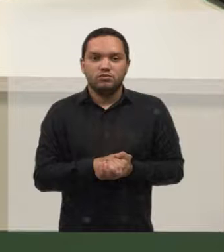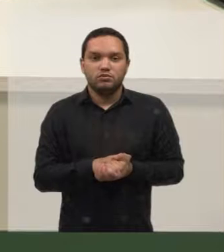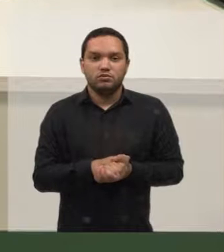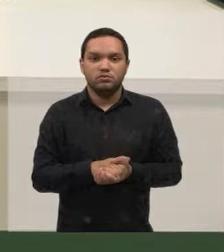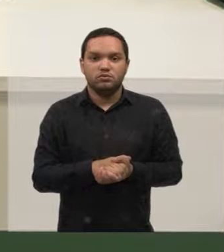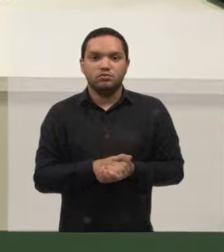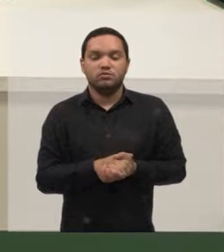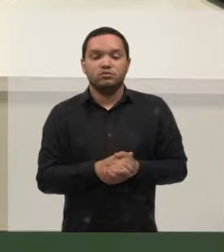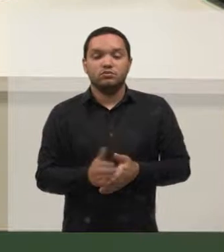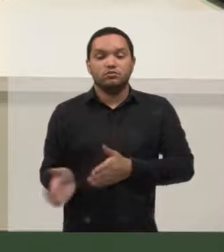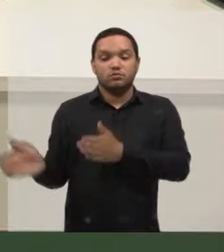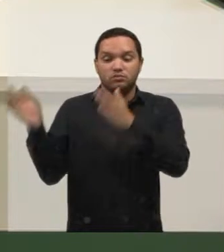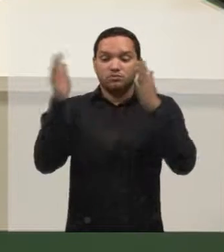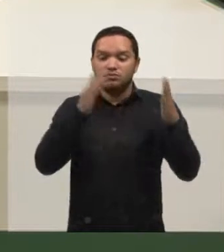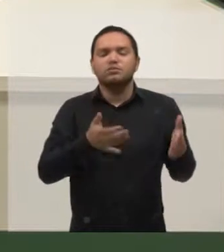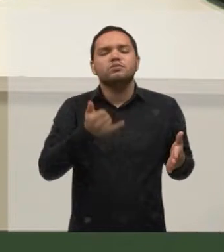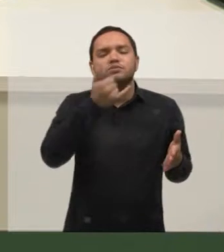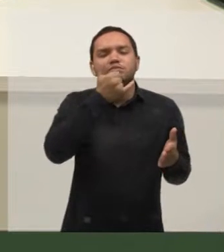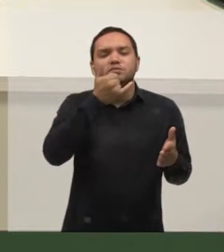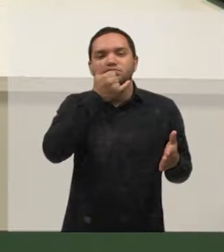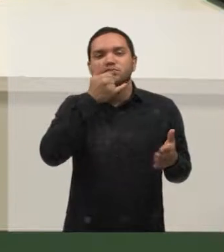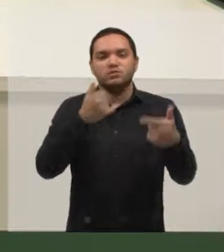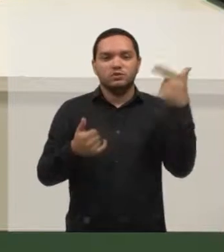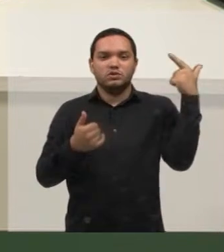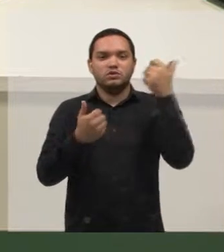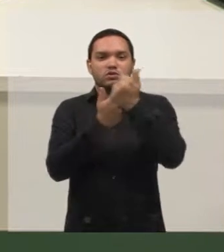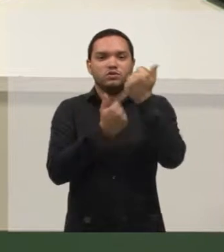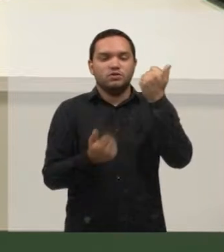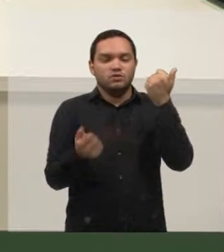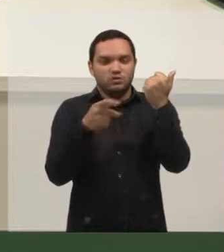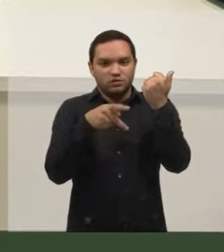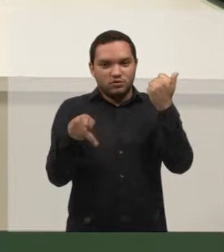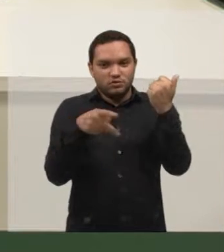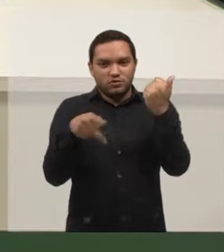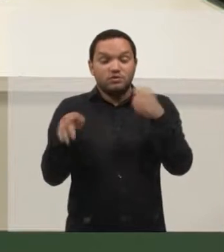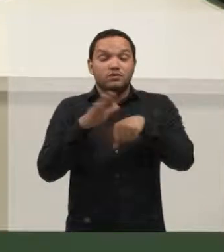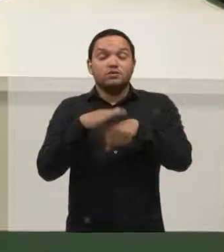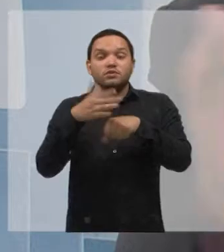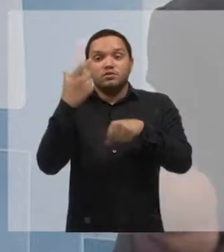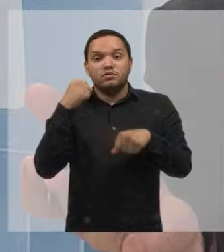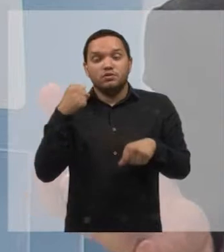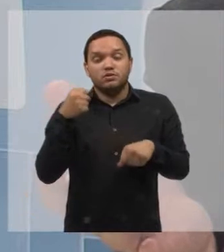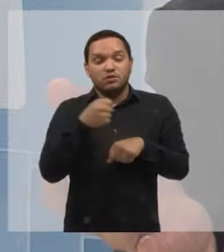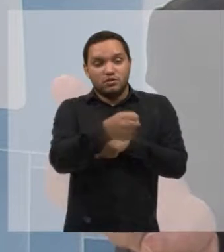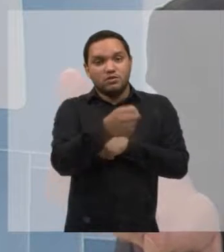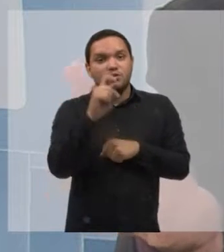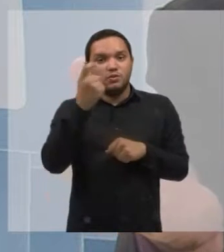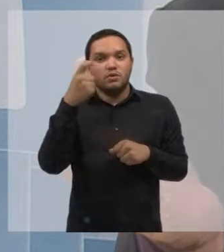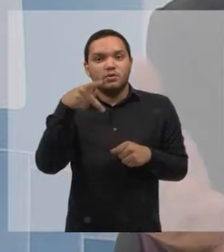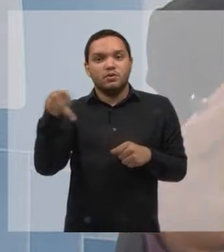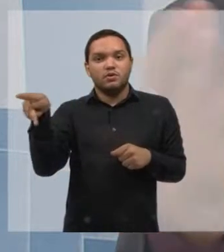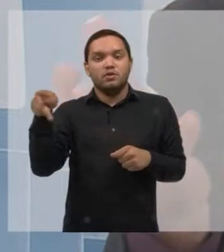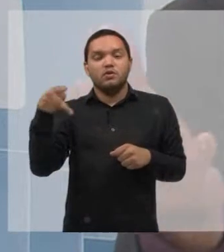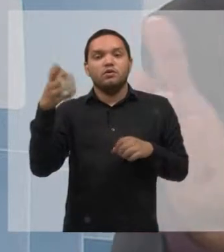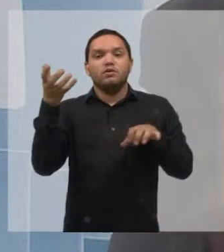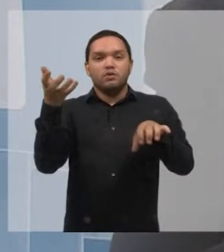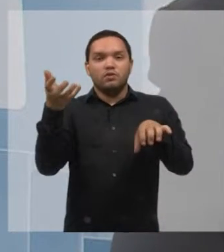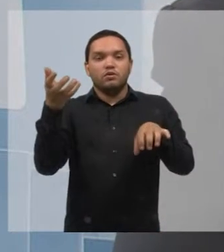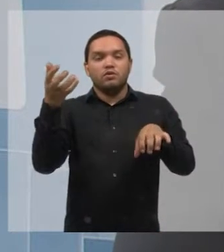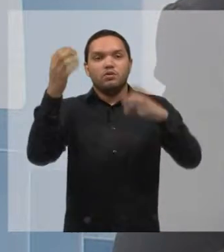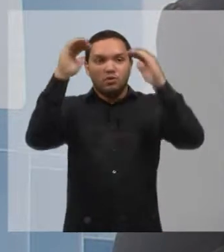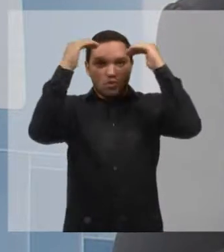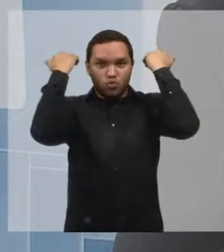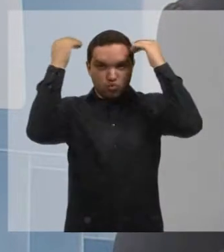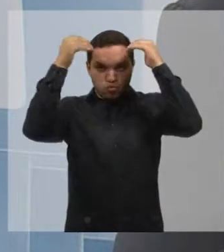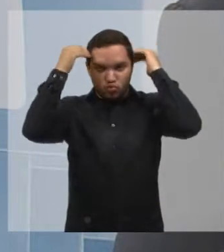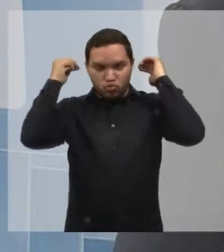segundo vice-presidente. Pulei o segundo vice-presidente, que é uma indicação do ex-presidente do Congresso Nacional, ex-senador Eunício